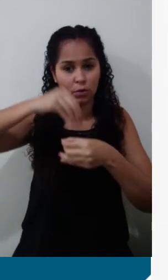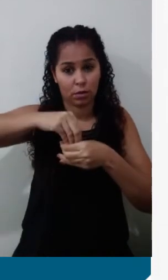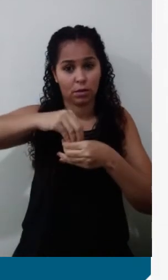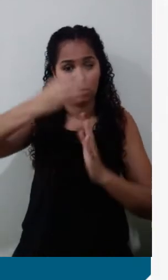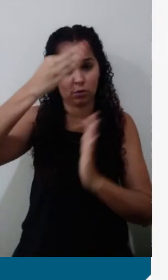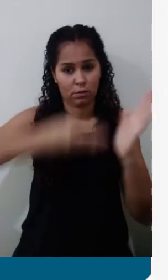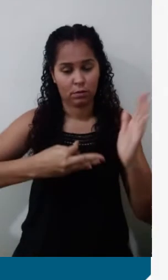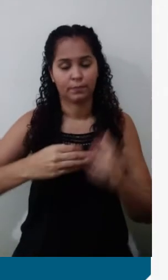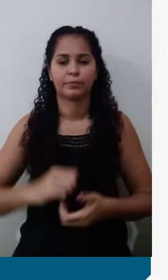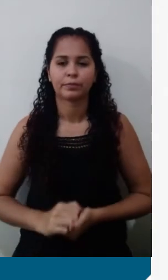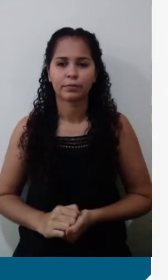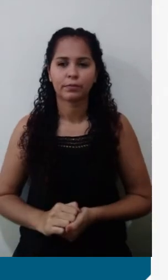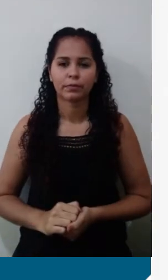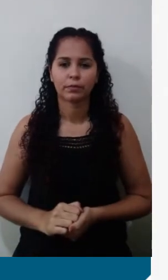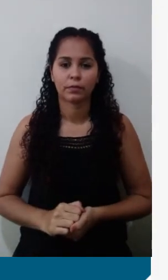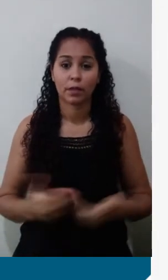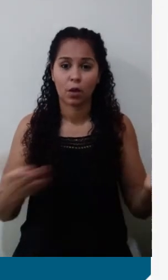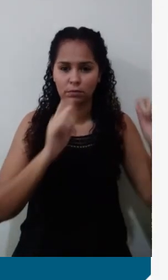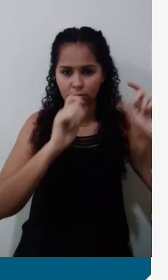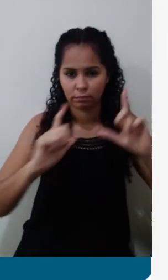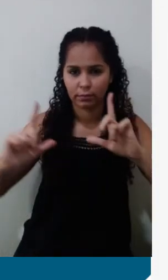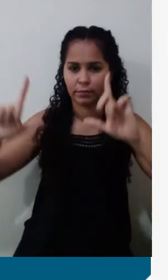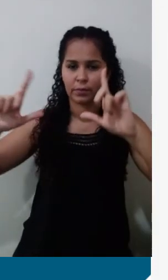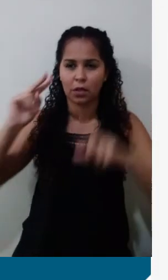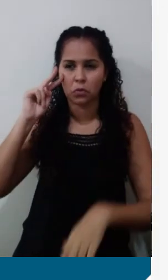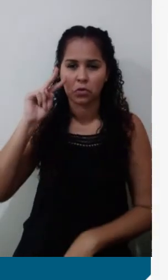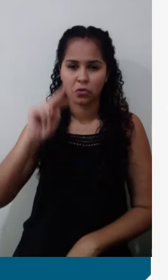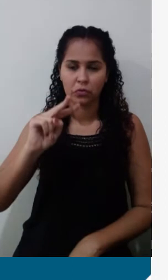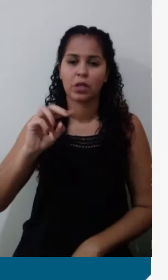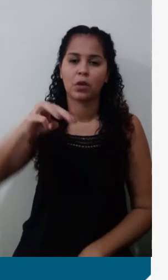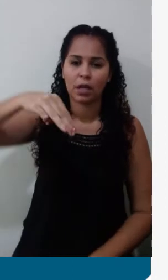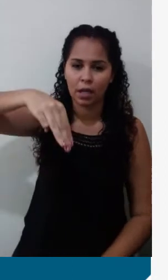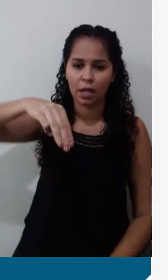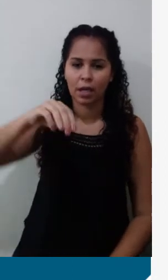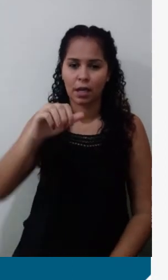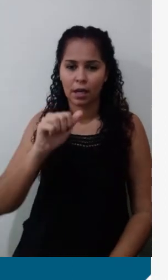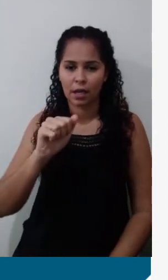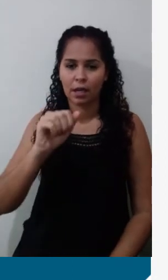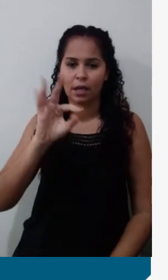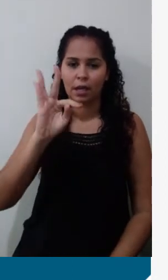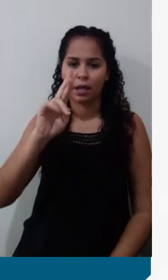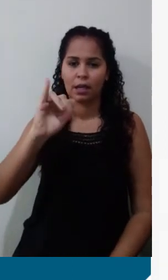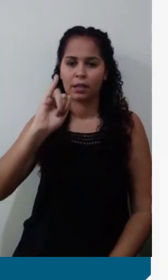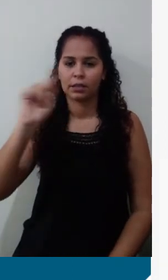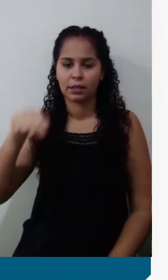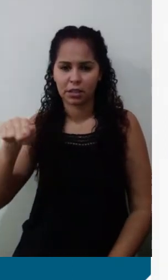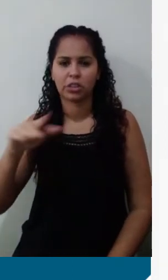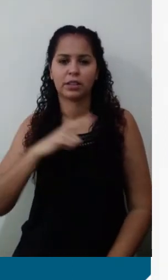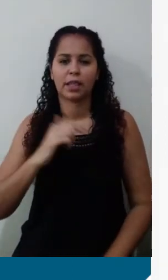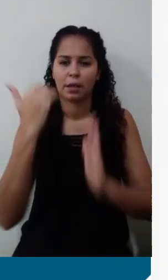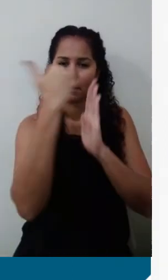para o seu texto. Bom, eu trouxe a matriz de referência para vocês darem uma olhadinha, sabendo que ela é dividida em